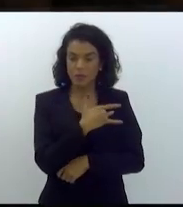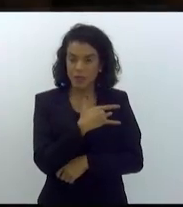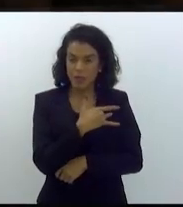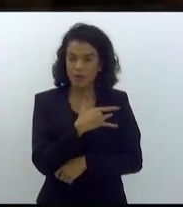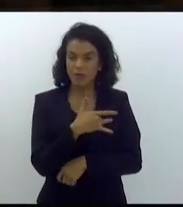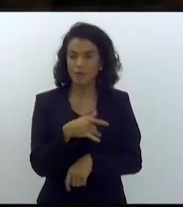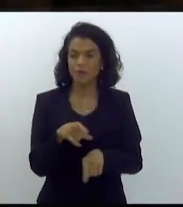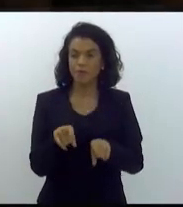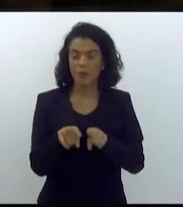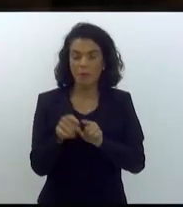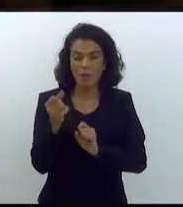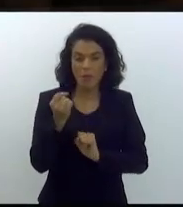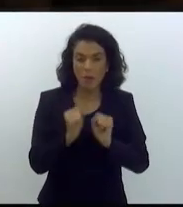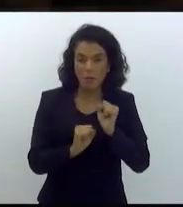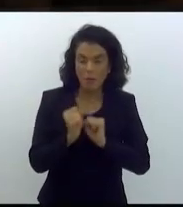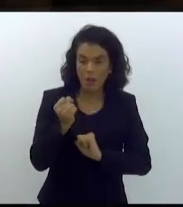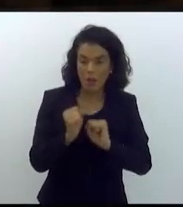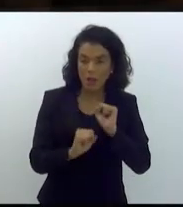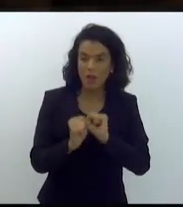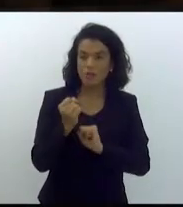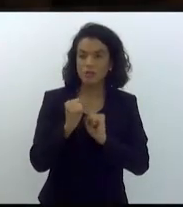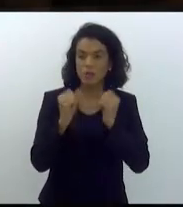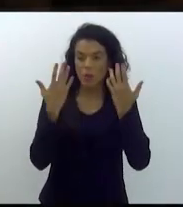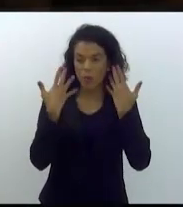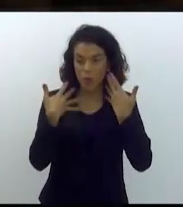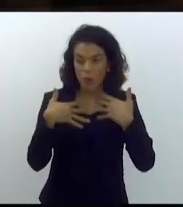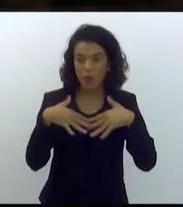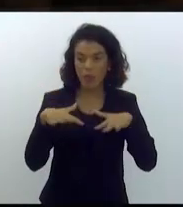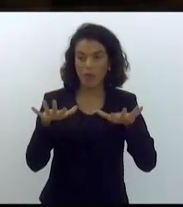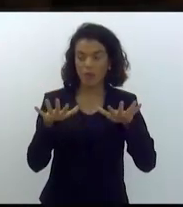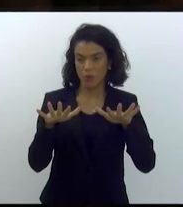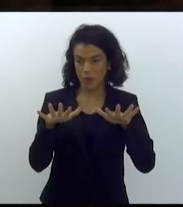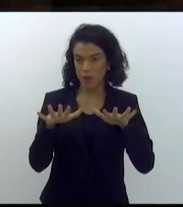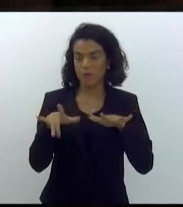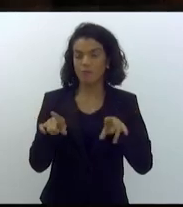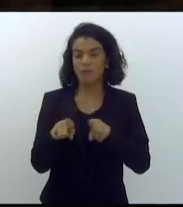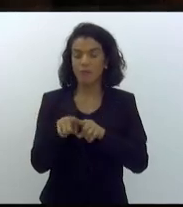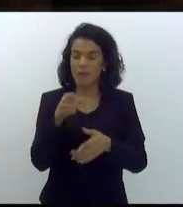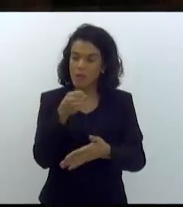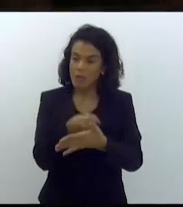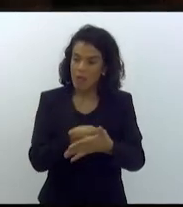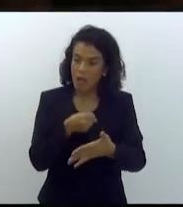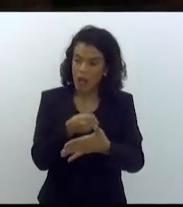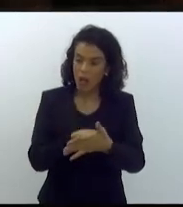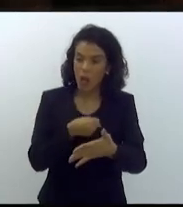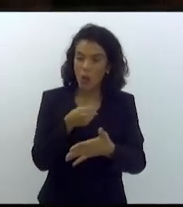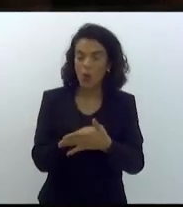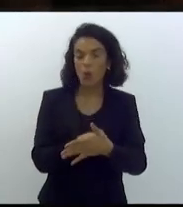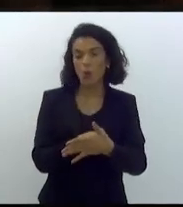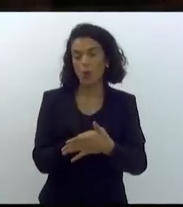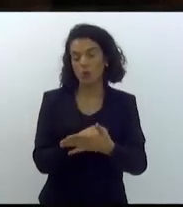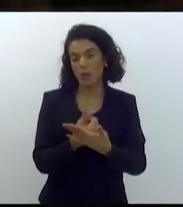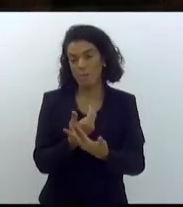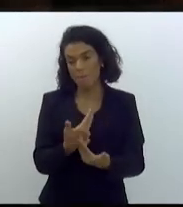da produção orgânica da luta fundiária